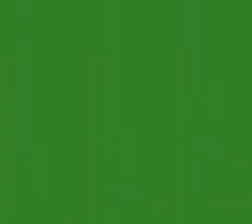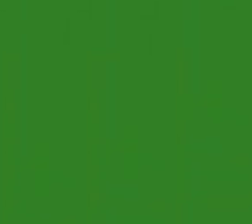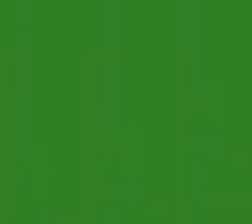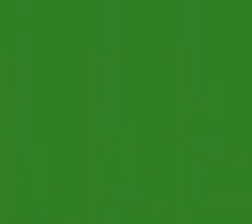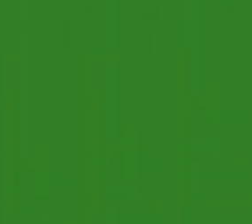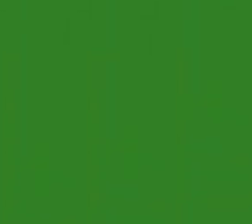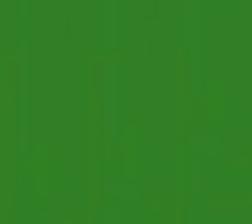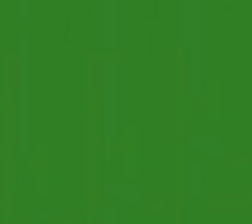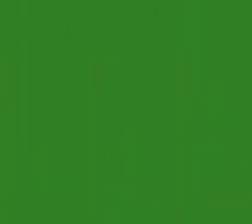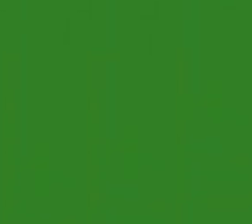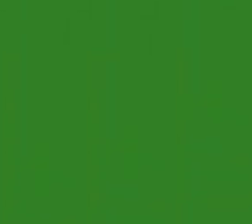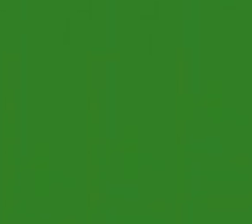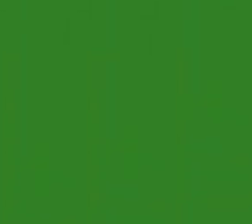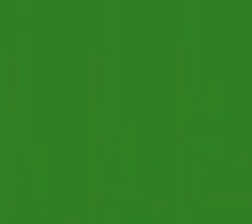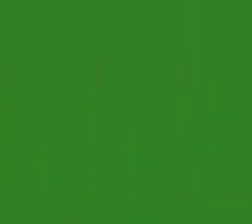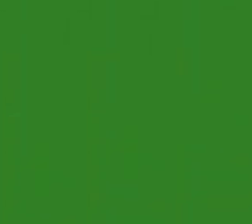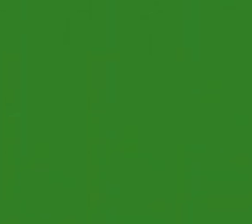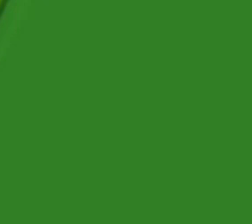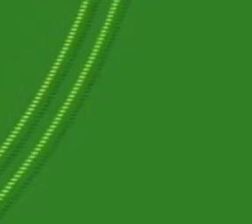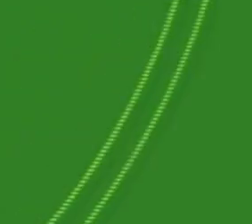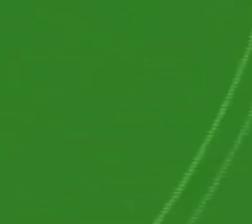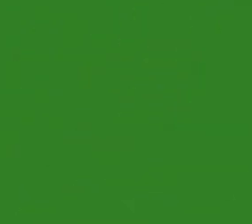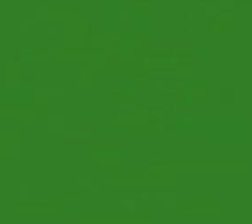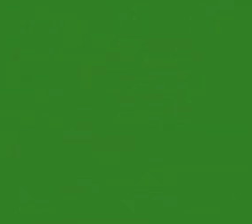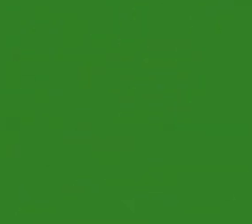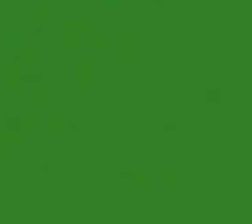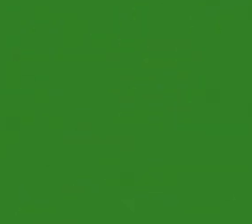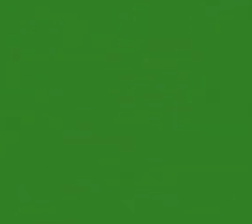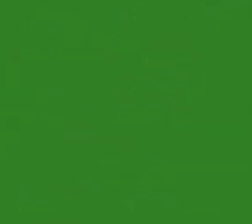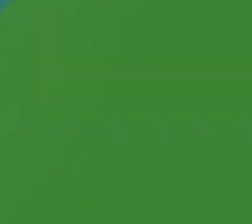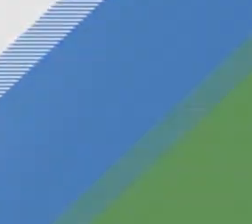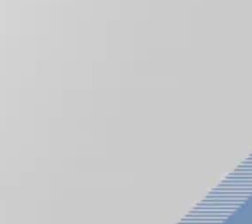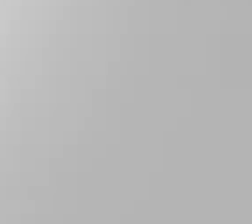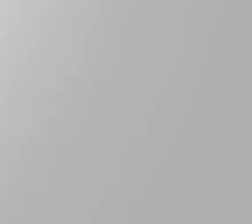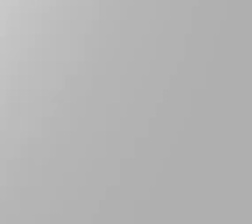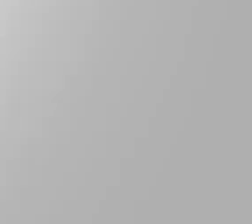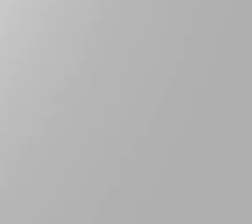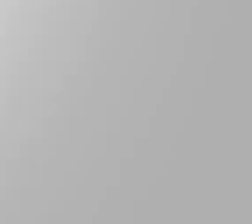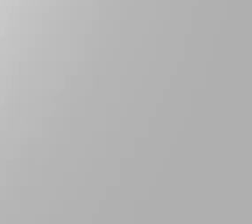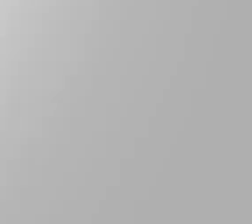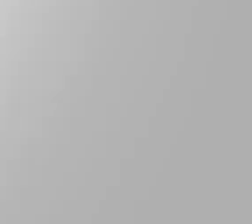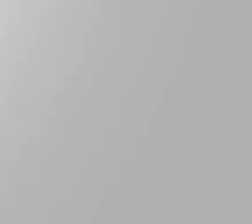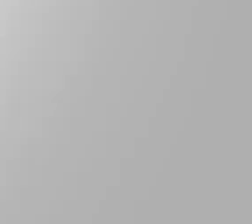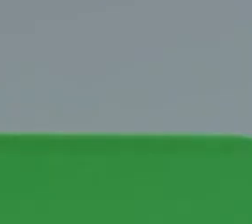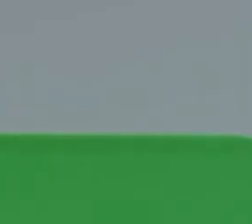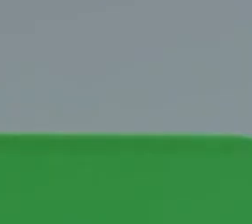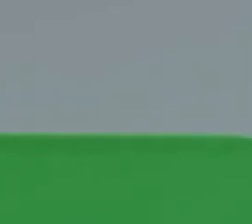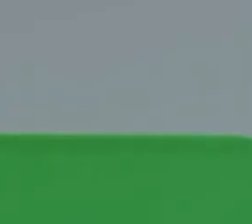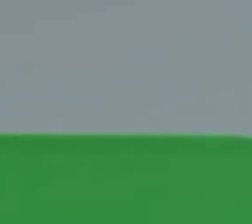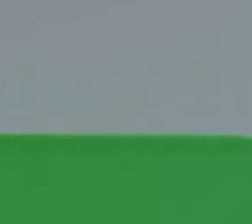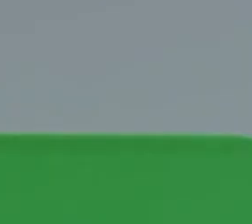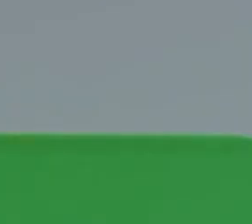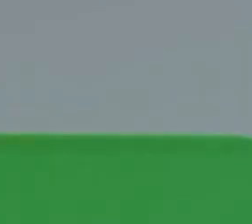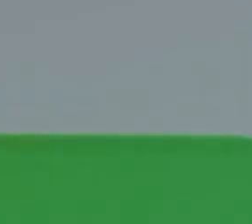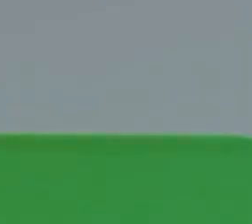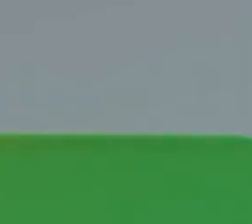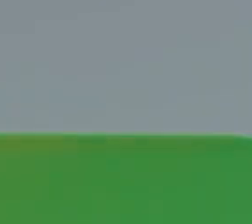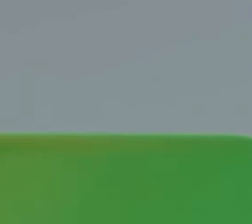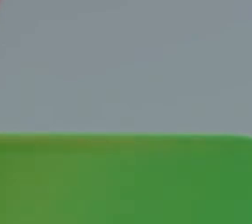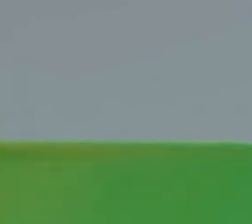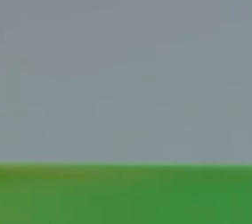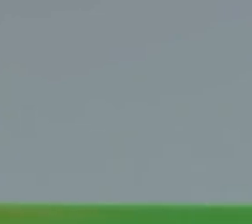aí e aí e aí e